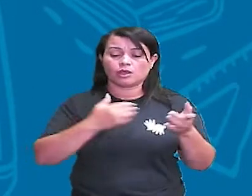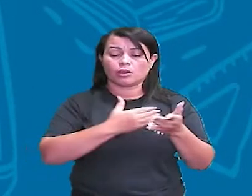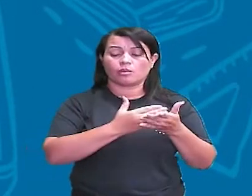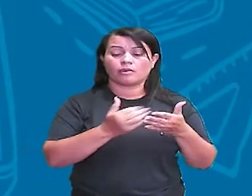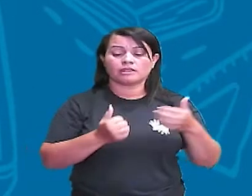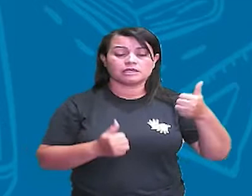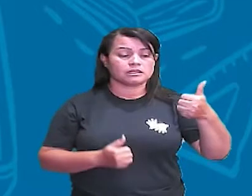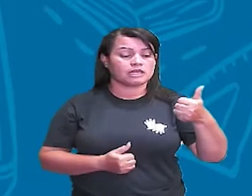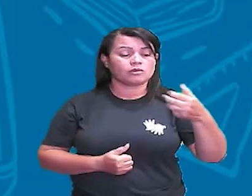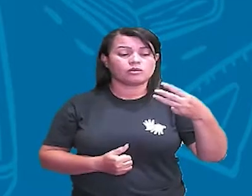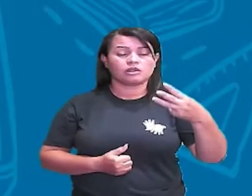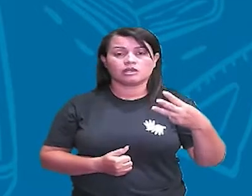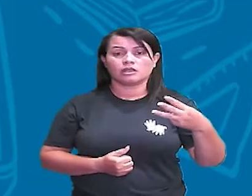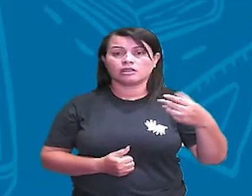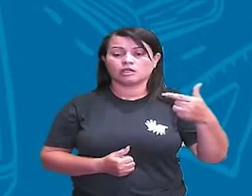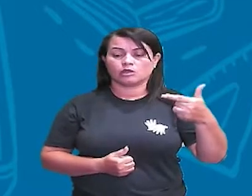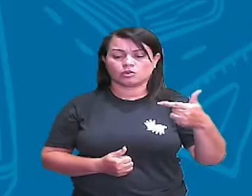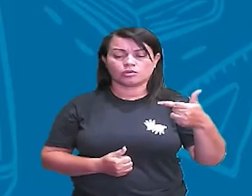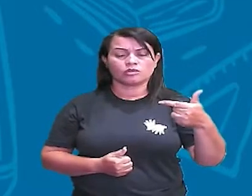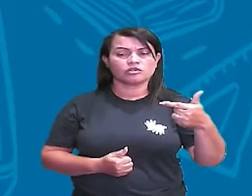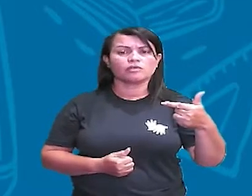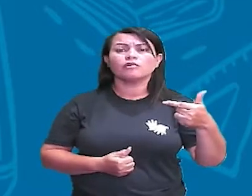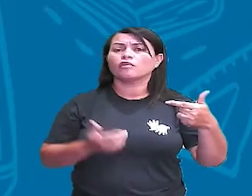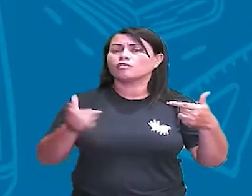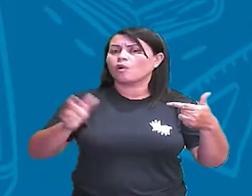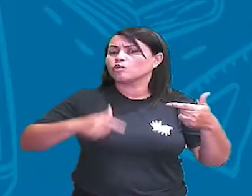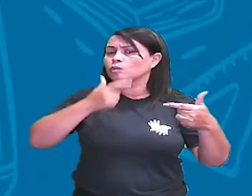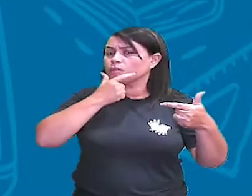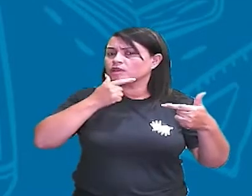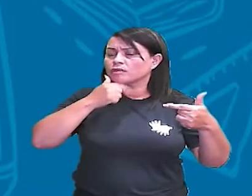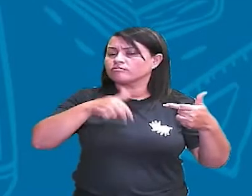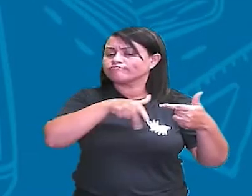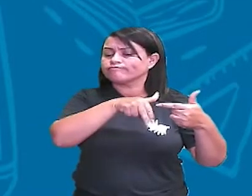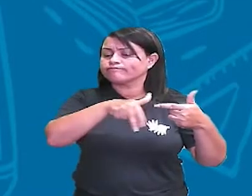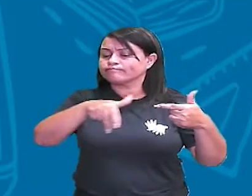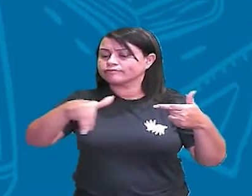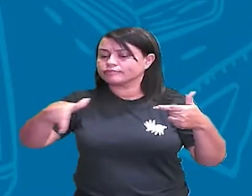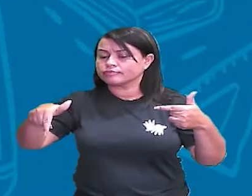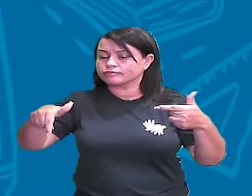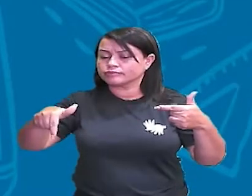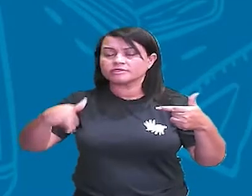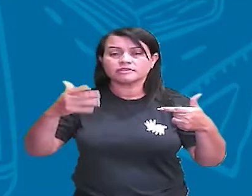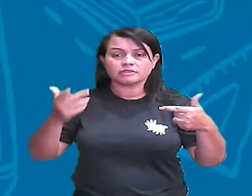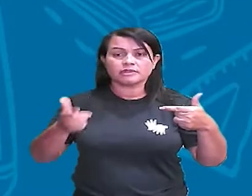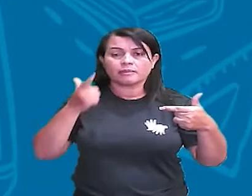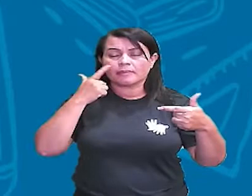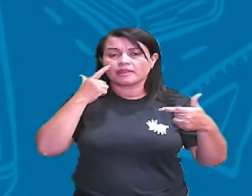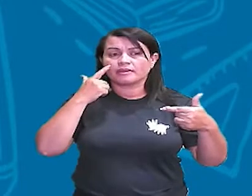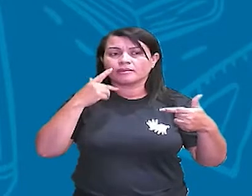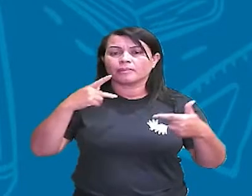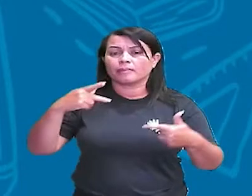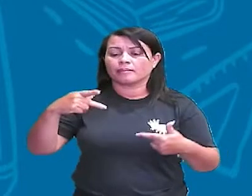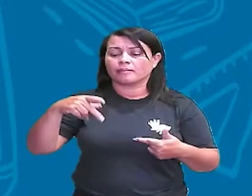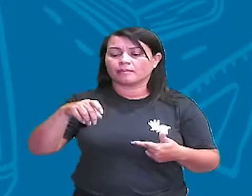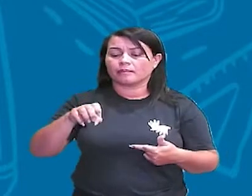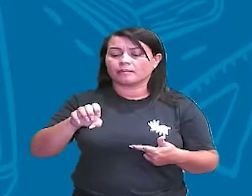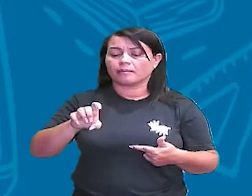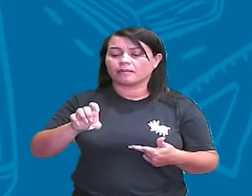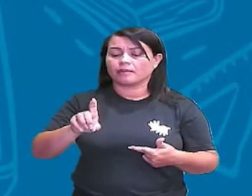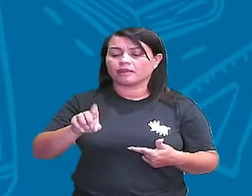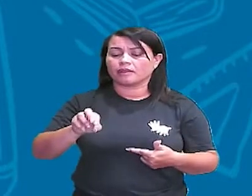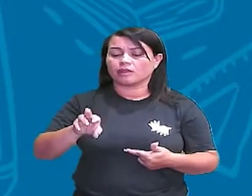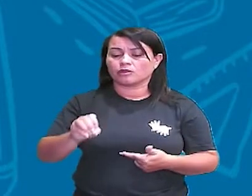número 132, que foi da onde Pedro saiu. Trouxe Pedro também para vocês, tá? Ele saiu